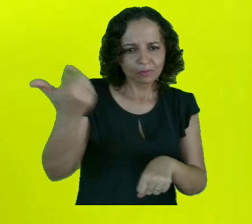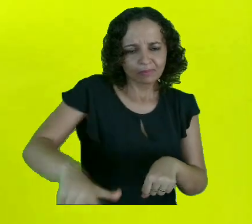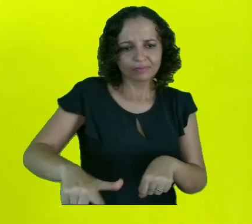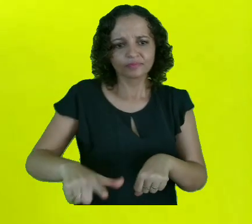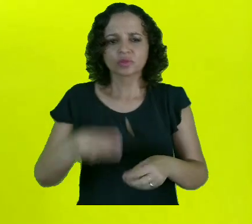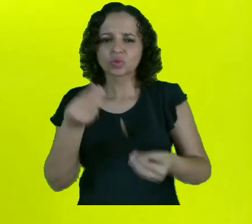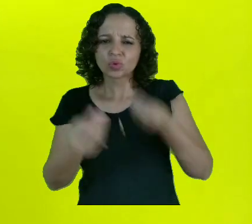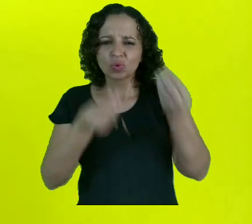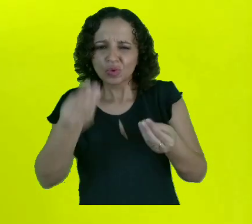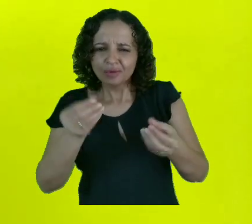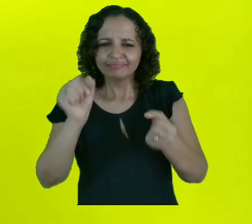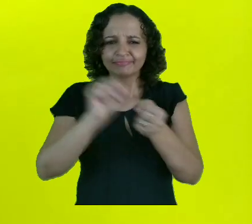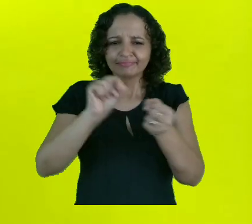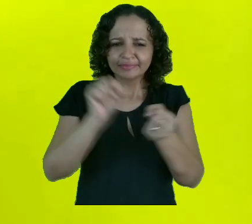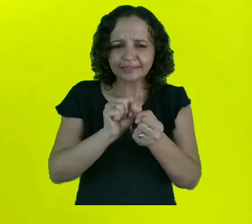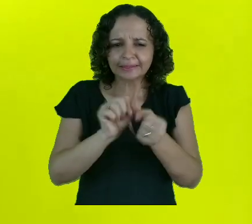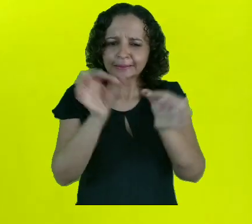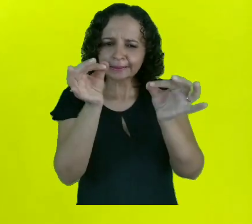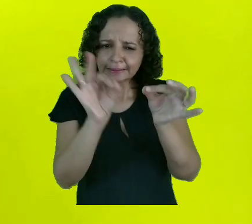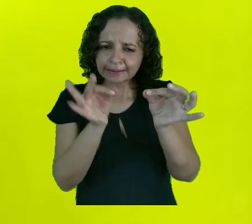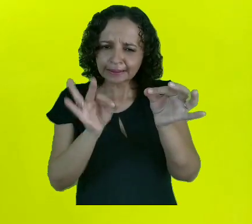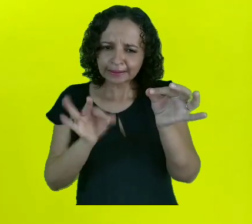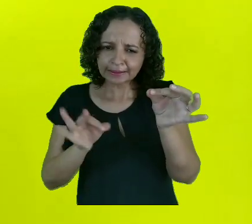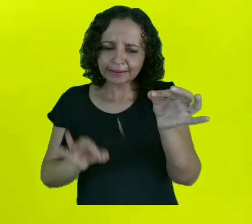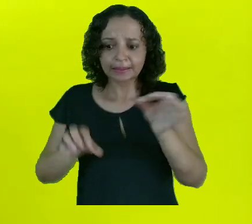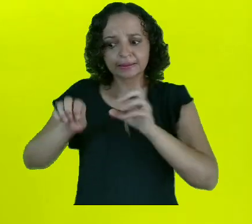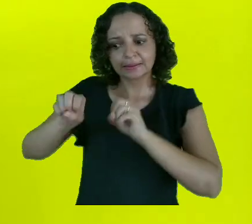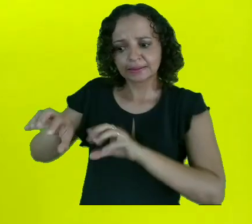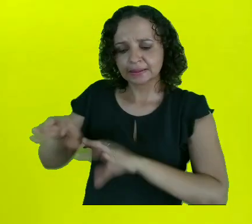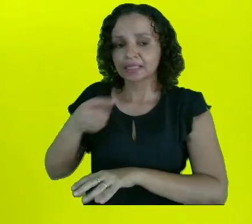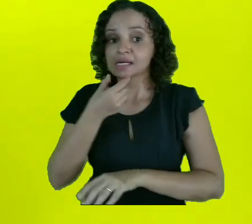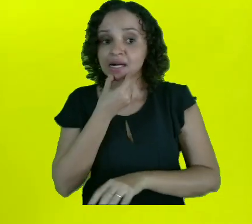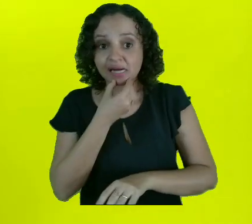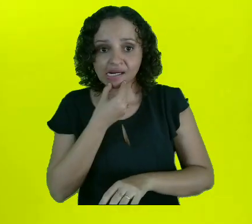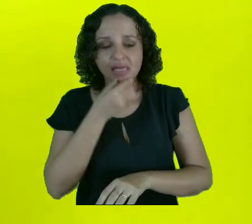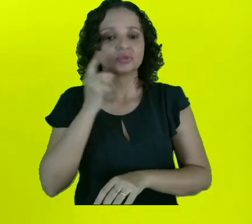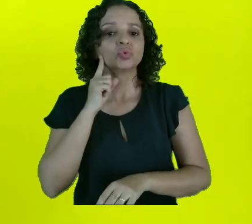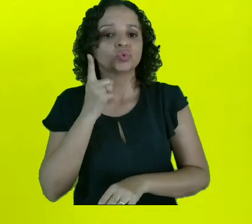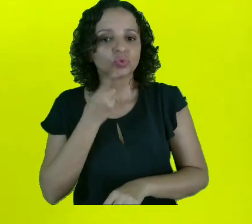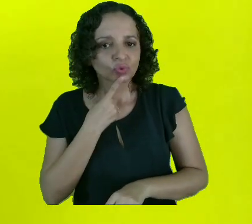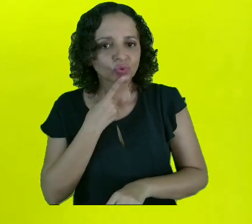da adaptação curricular e como ensinar o inglês para o aluno surdo, ok?